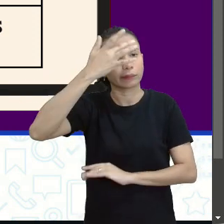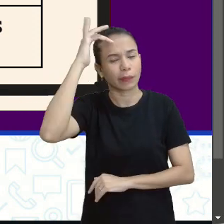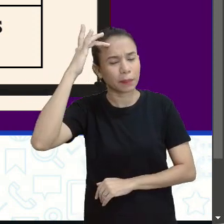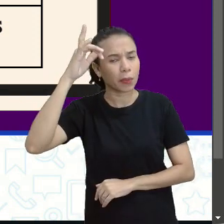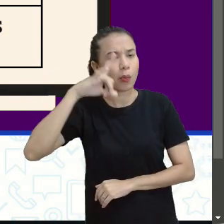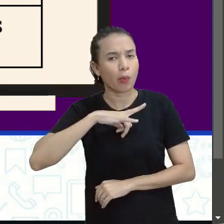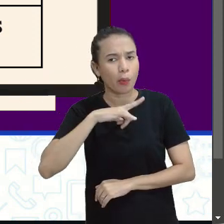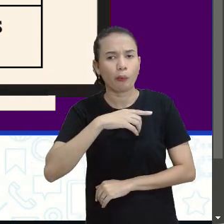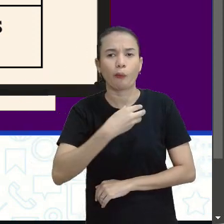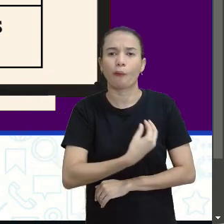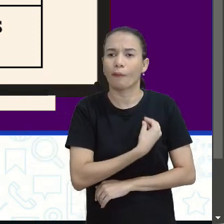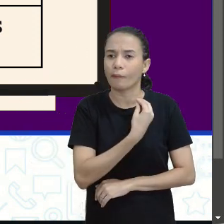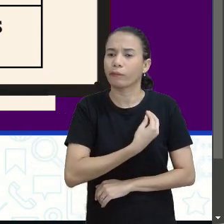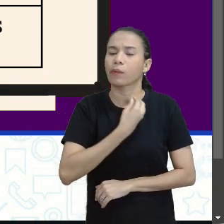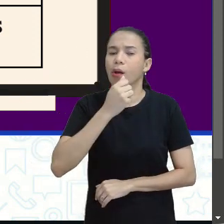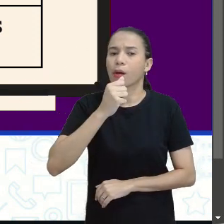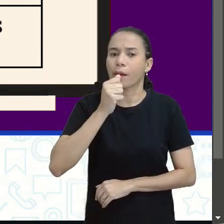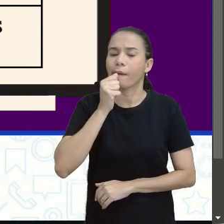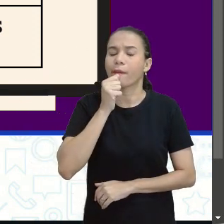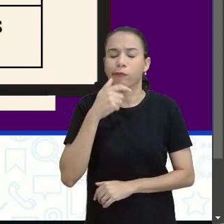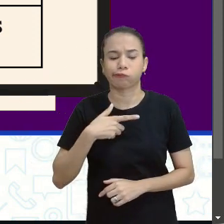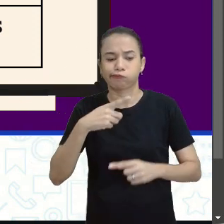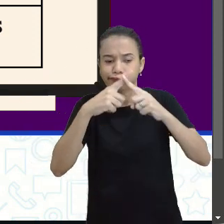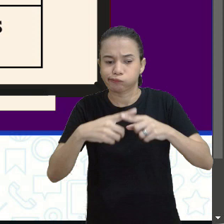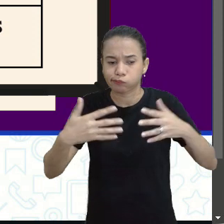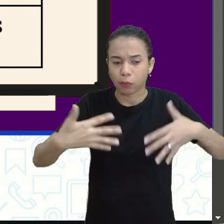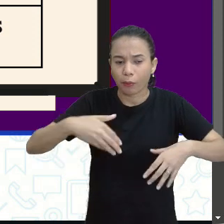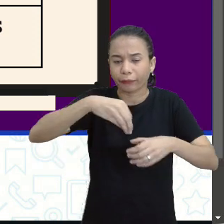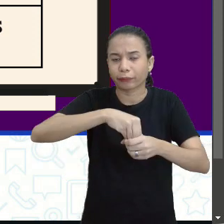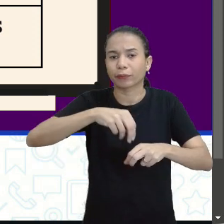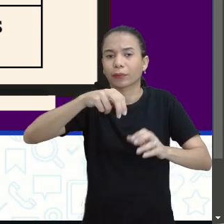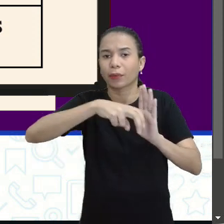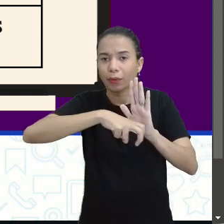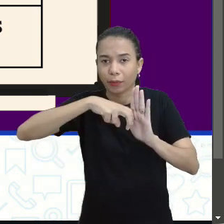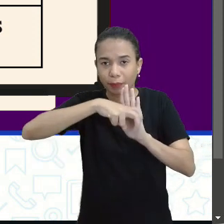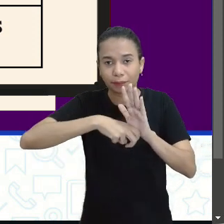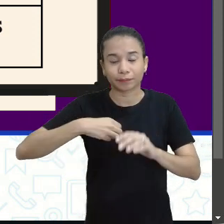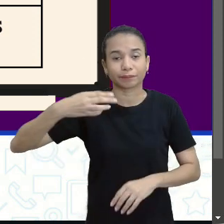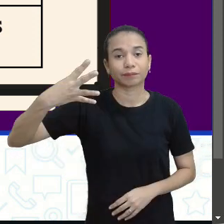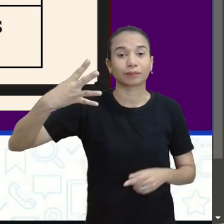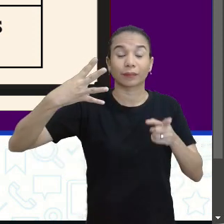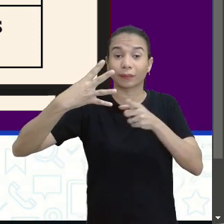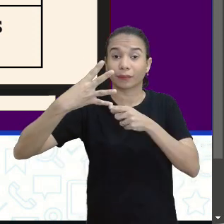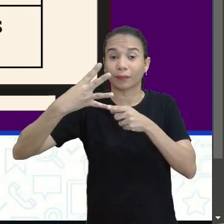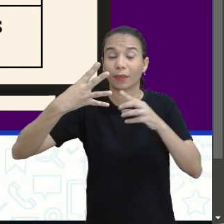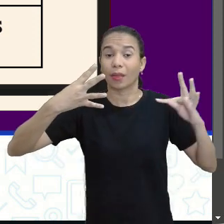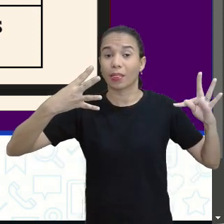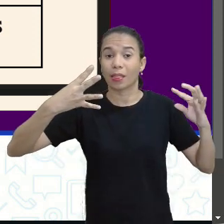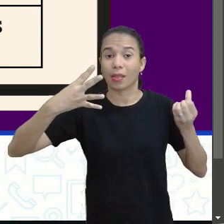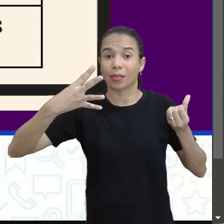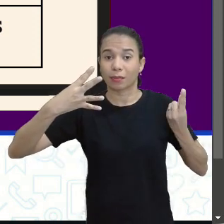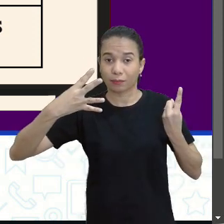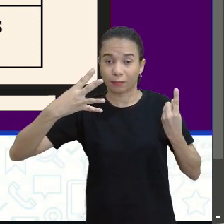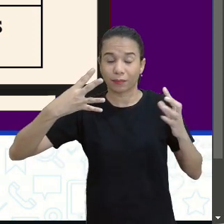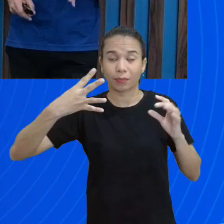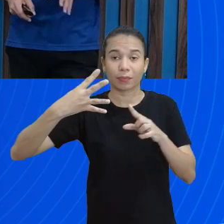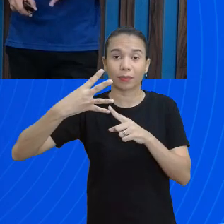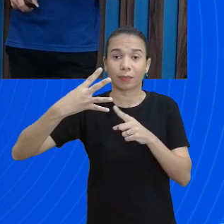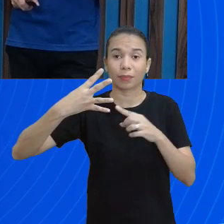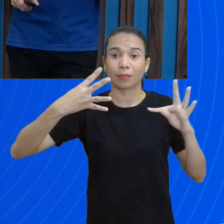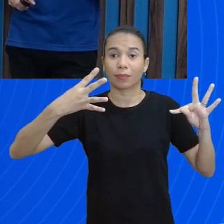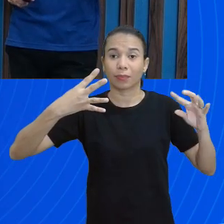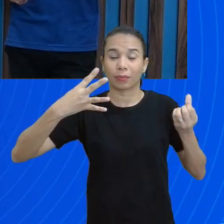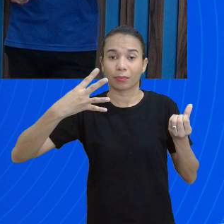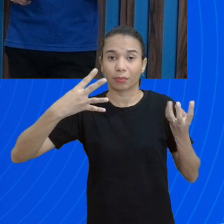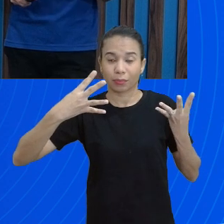pessoas que competem em cadeira de rodas. E da T61 a T64, amputados